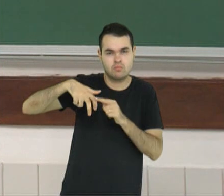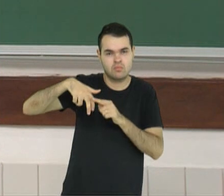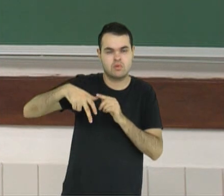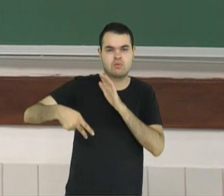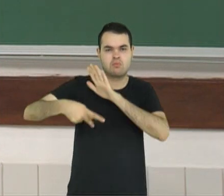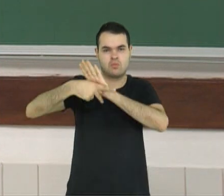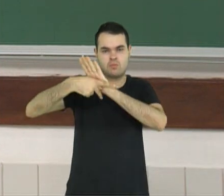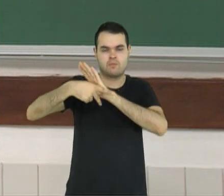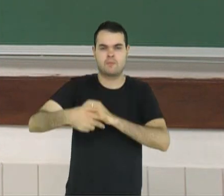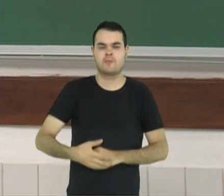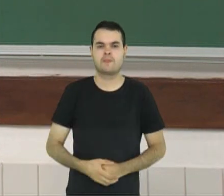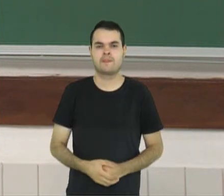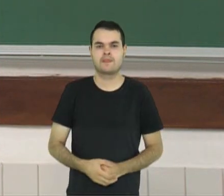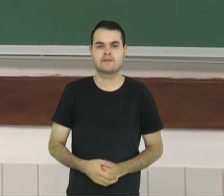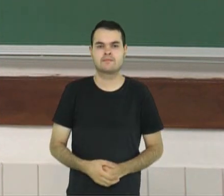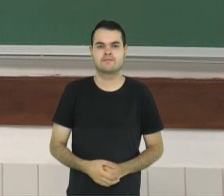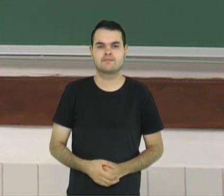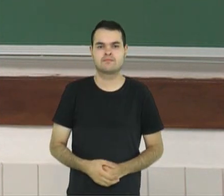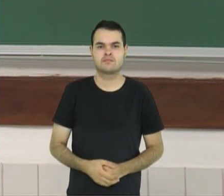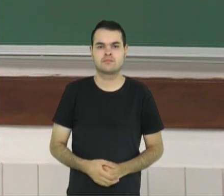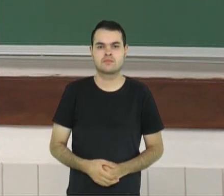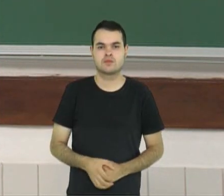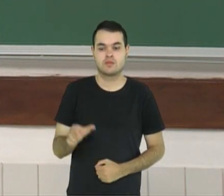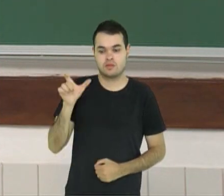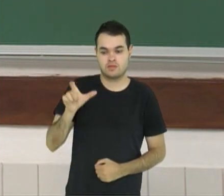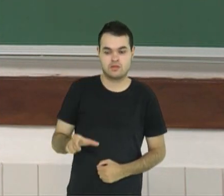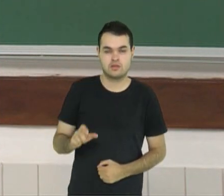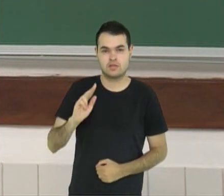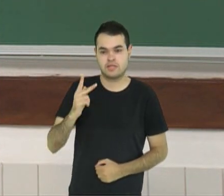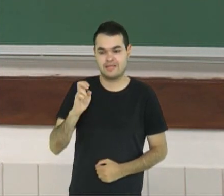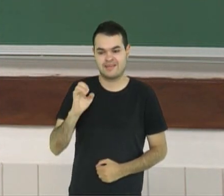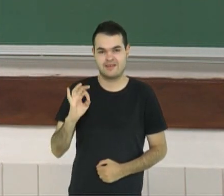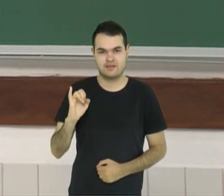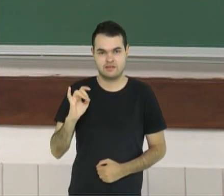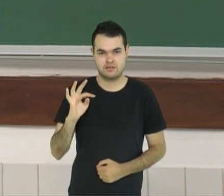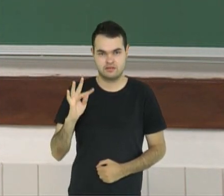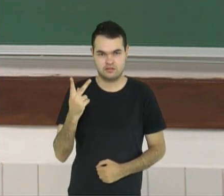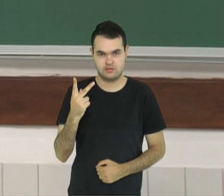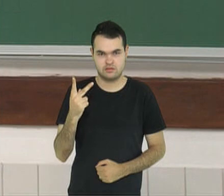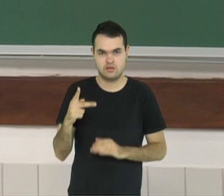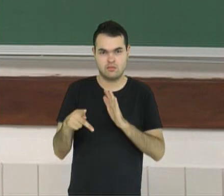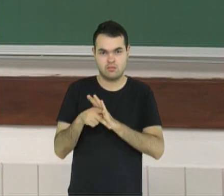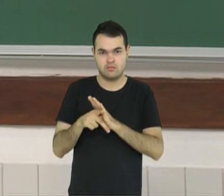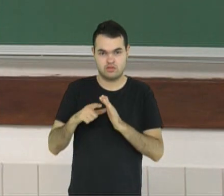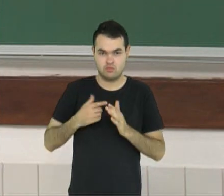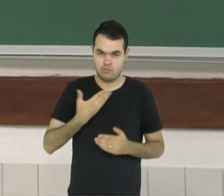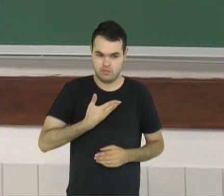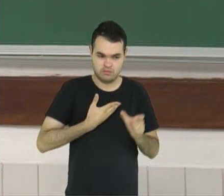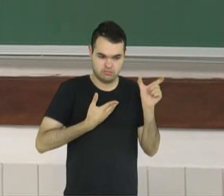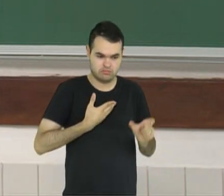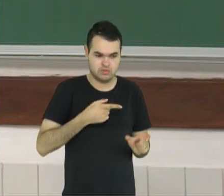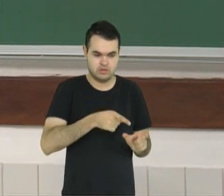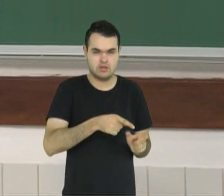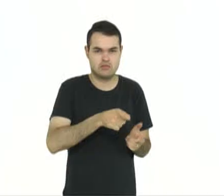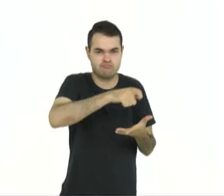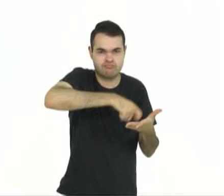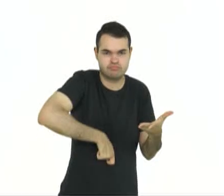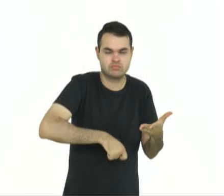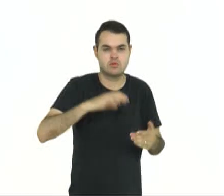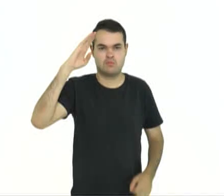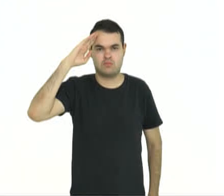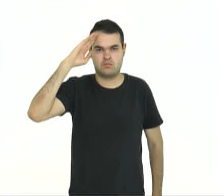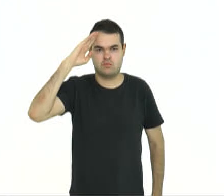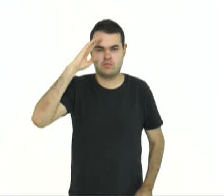O Kate Cowboy, ele tinha um amigo que estava dentro de uma festa e esse amigo tinha se alistado no exército. Nós estamos falando lá